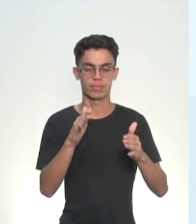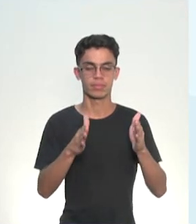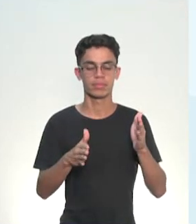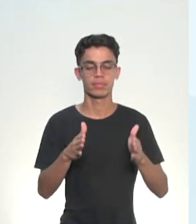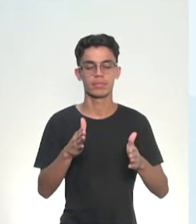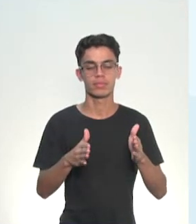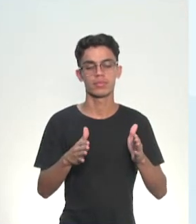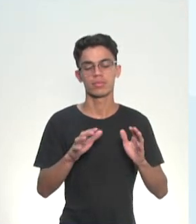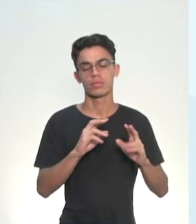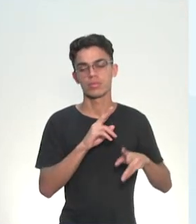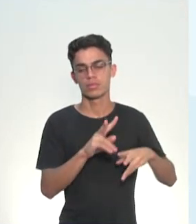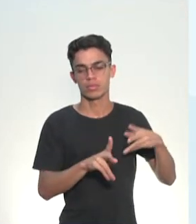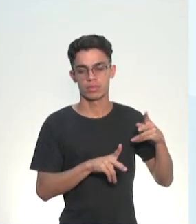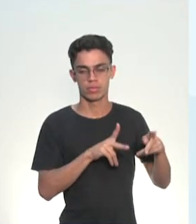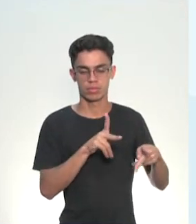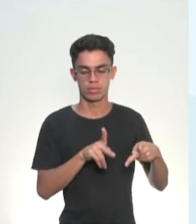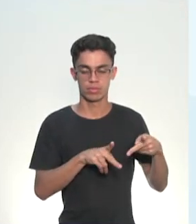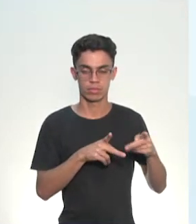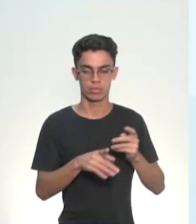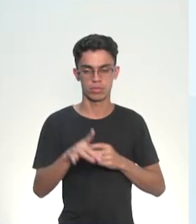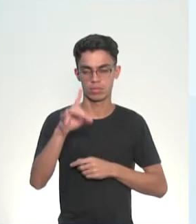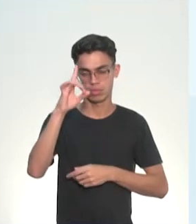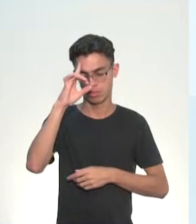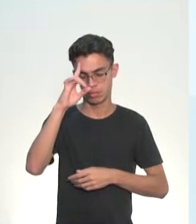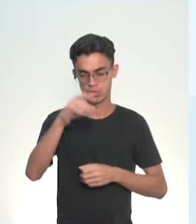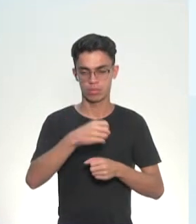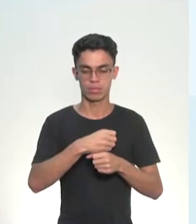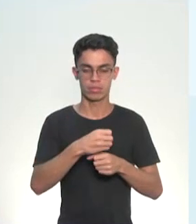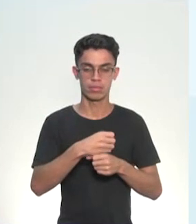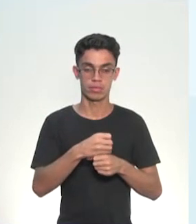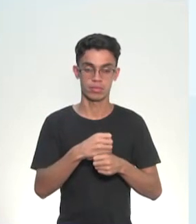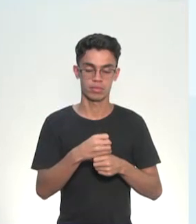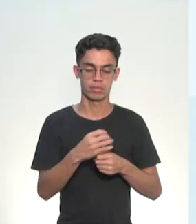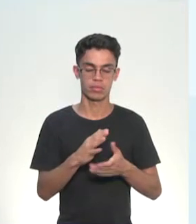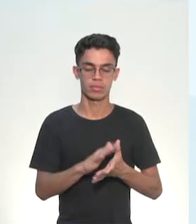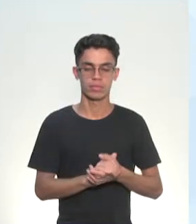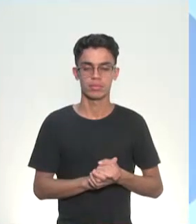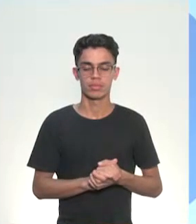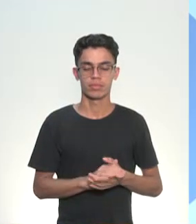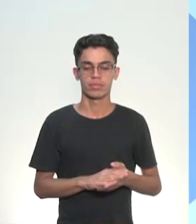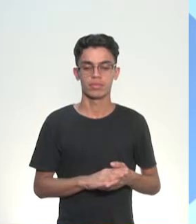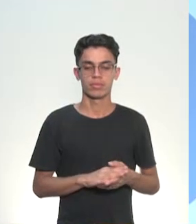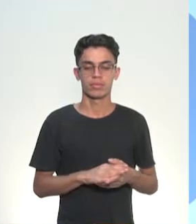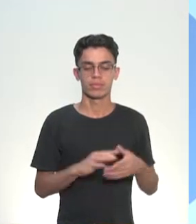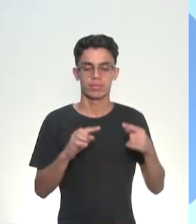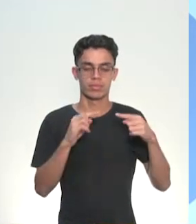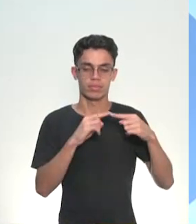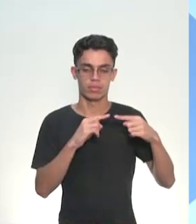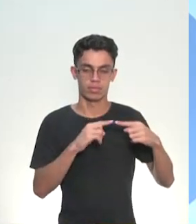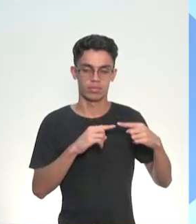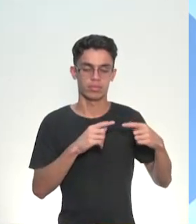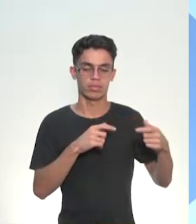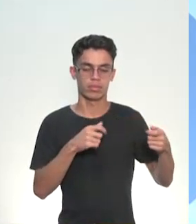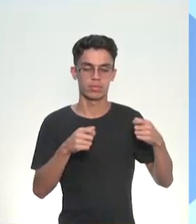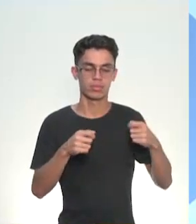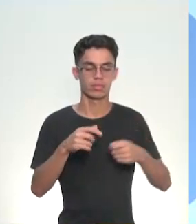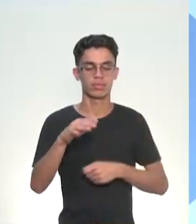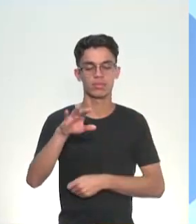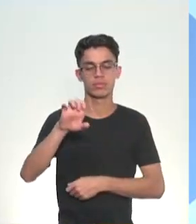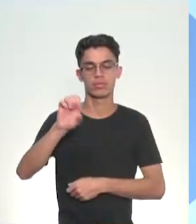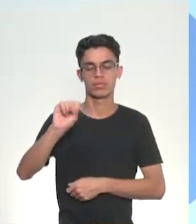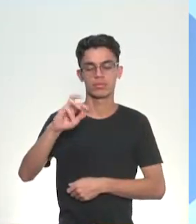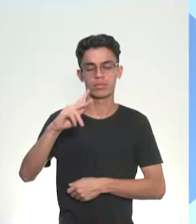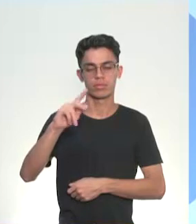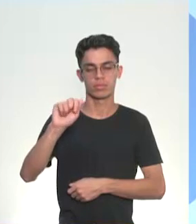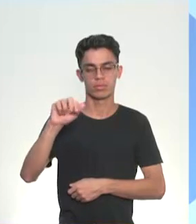professora? Exatamente. E essas datas já do final declínio correspondem justamente ao domínio dos espanhóis naquela